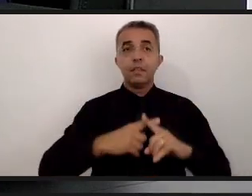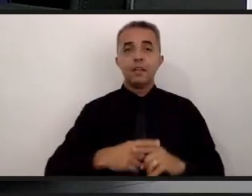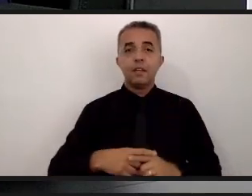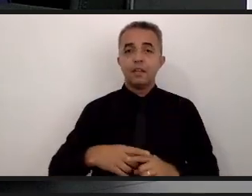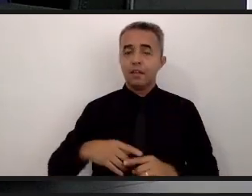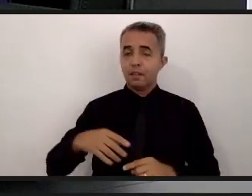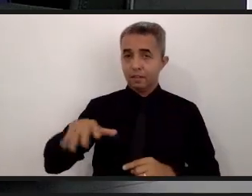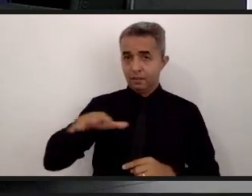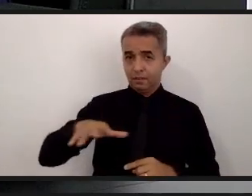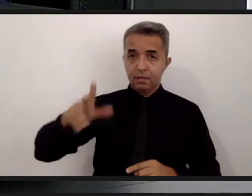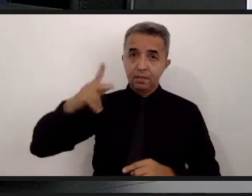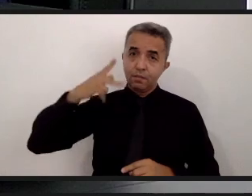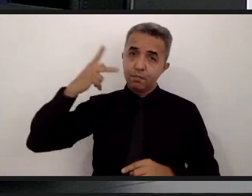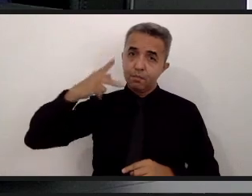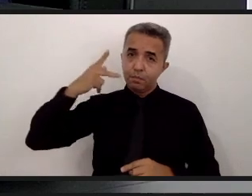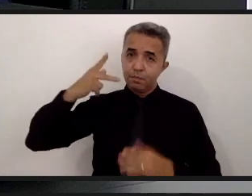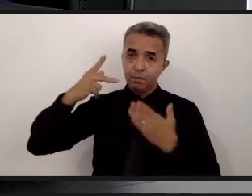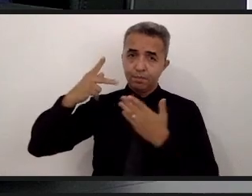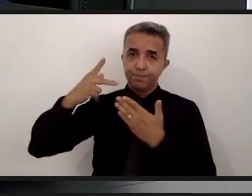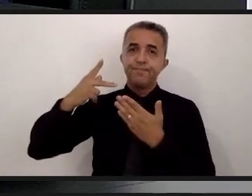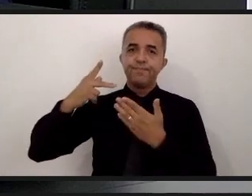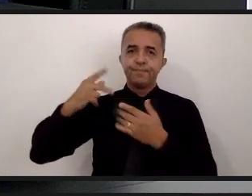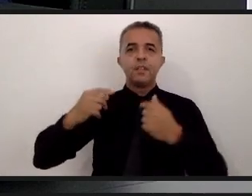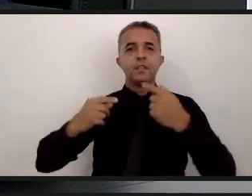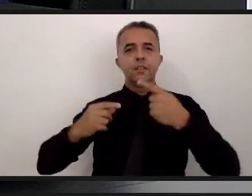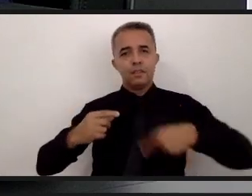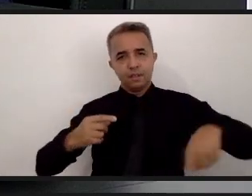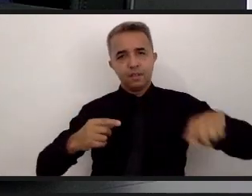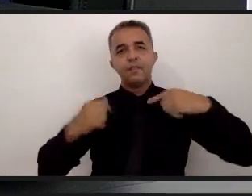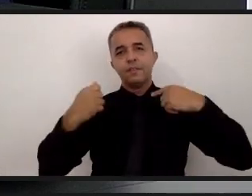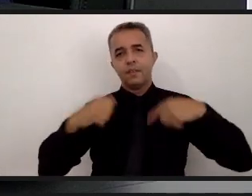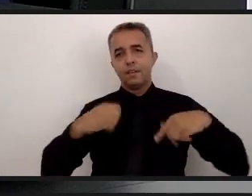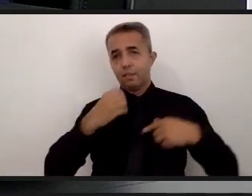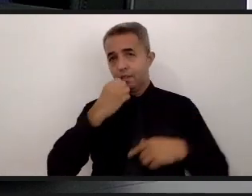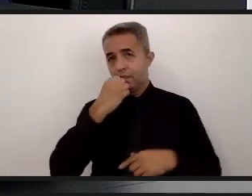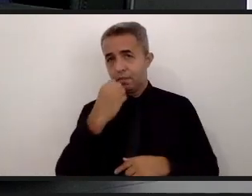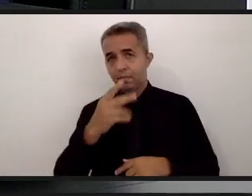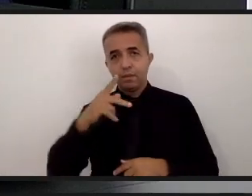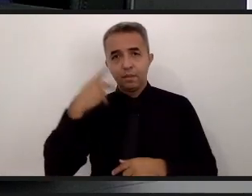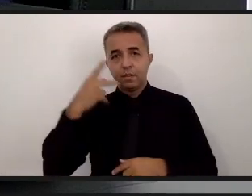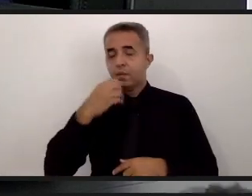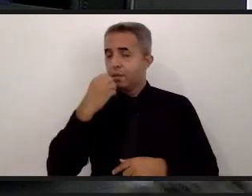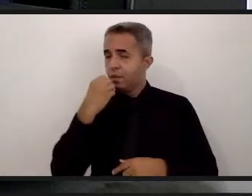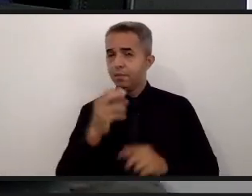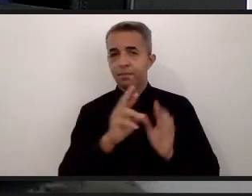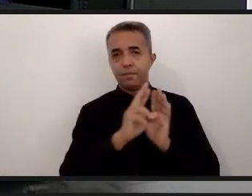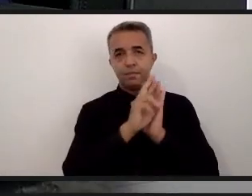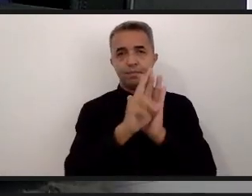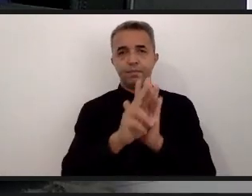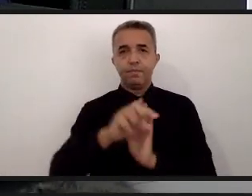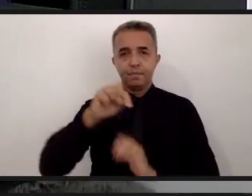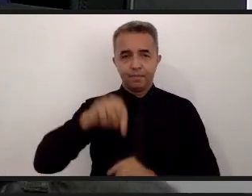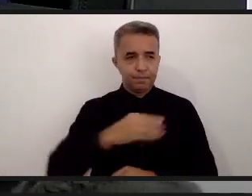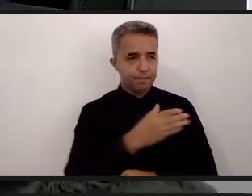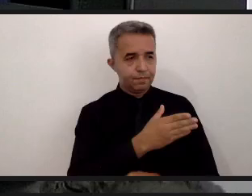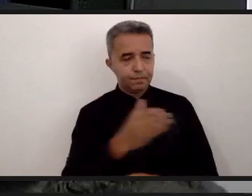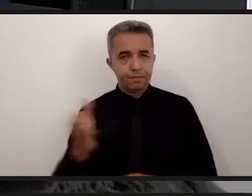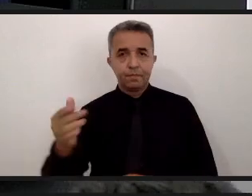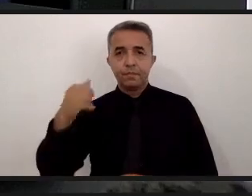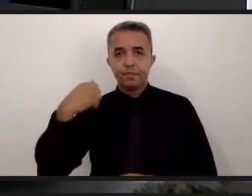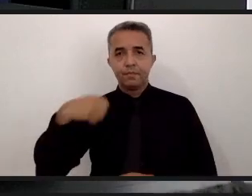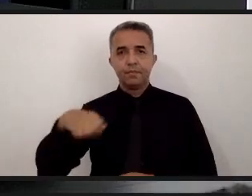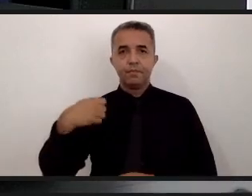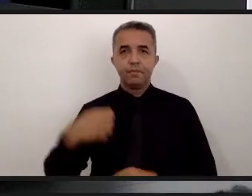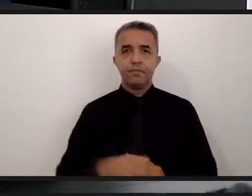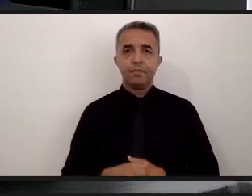alguma forma, a gente precisa de bons políticos, de bons representantes. E precisamos desse parlamento. Esse parlamento foi o primeiro parlamento